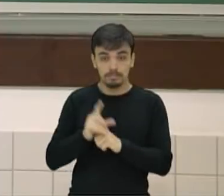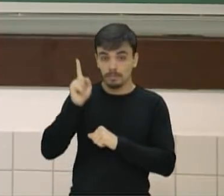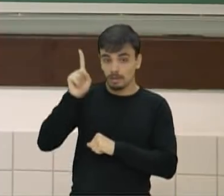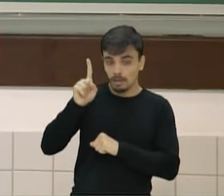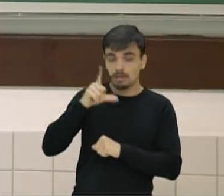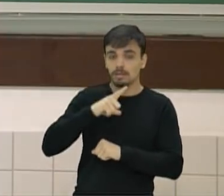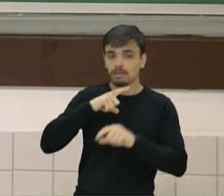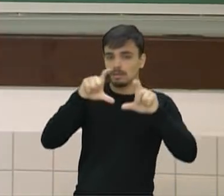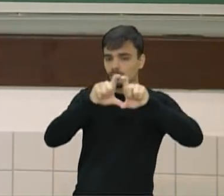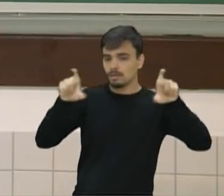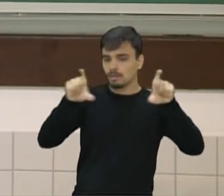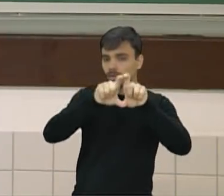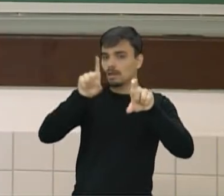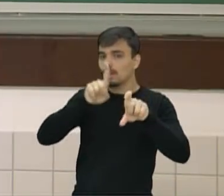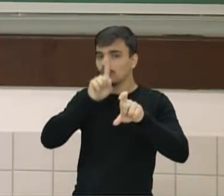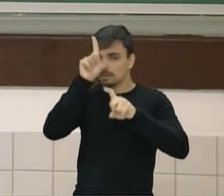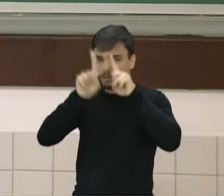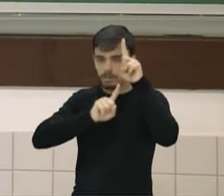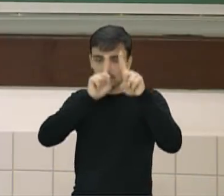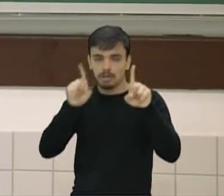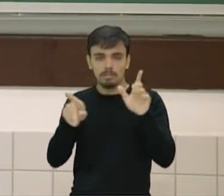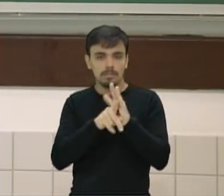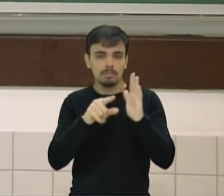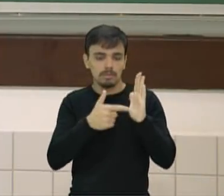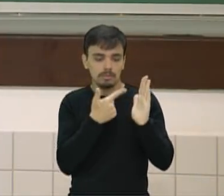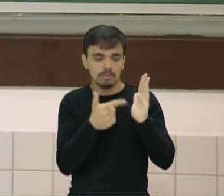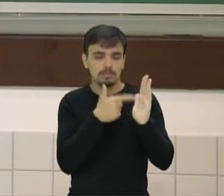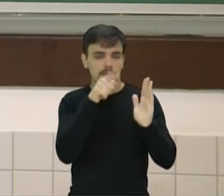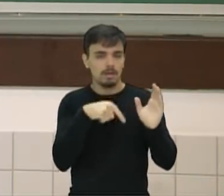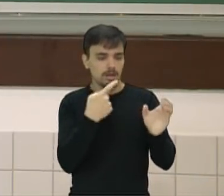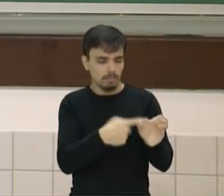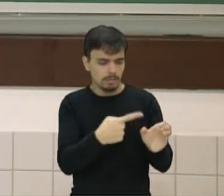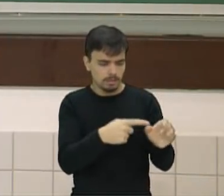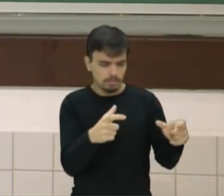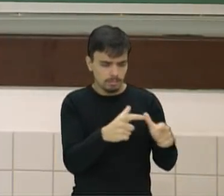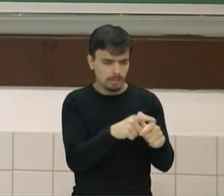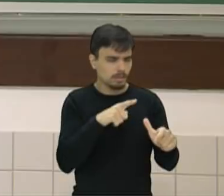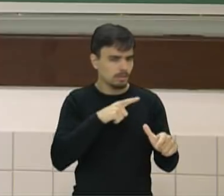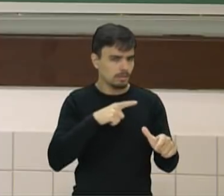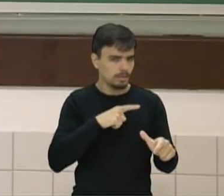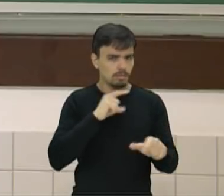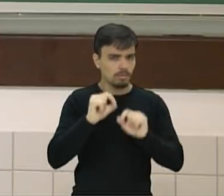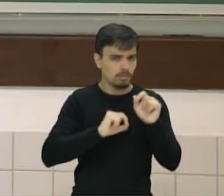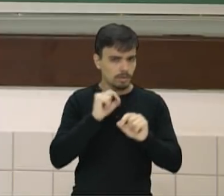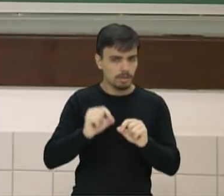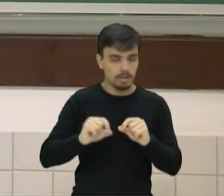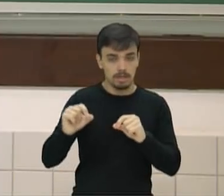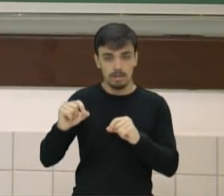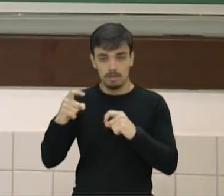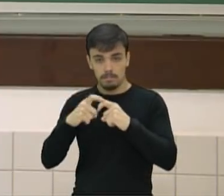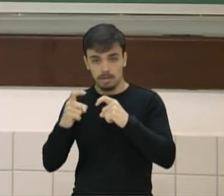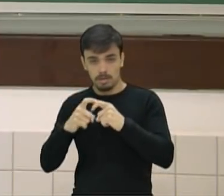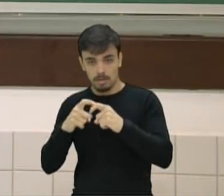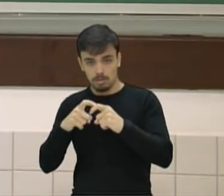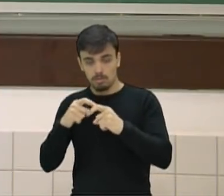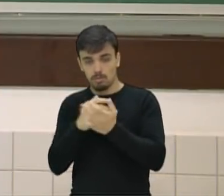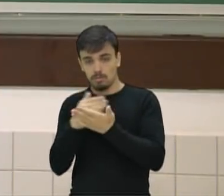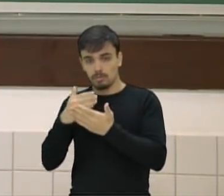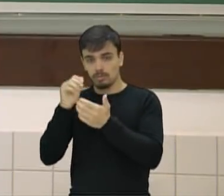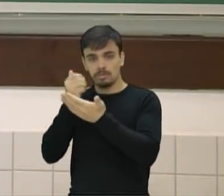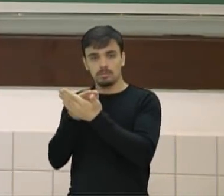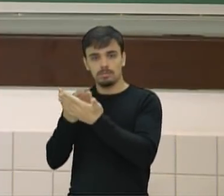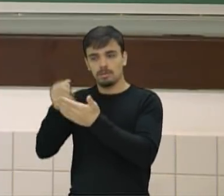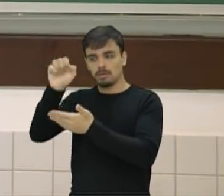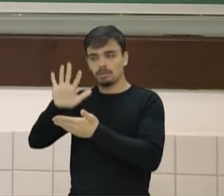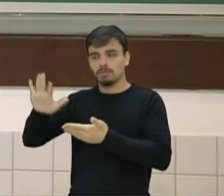da ideia do livro, que é assim, é uma pequena cidade e que recebe esse médico que acabou de estudar na Europa, então traz todas essas